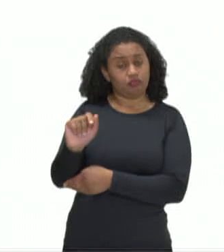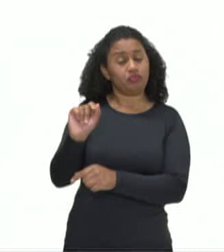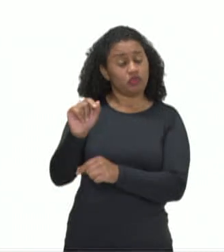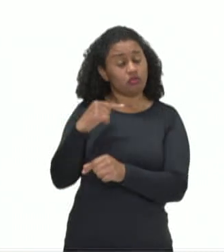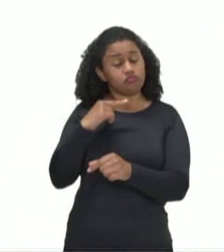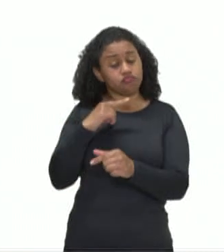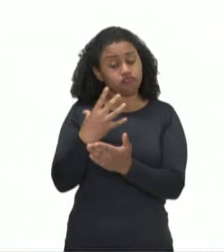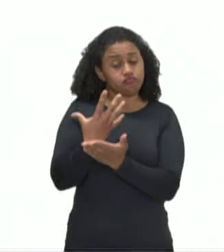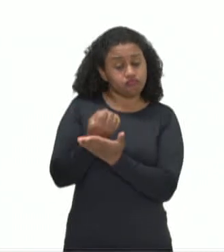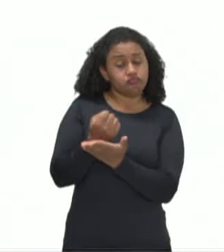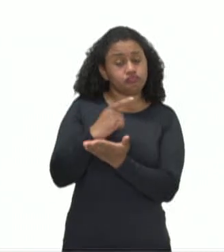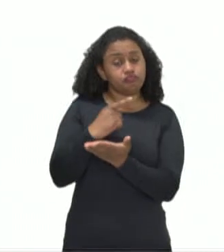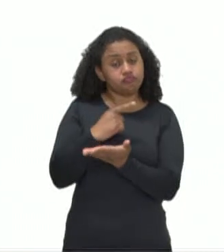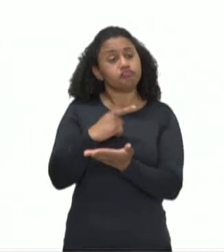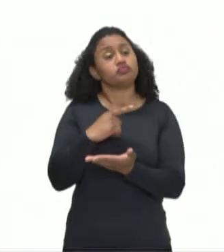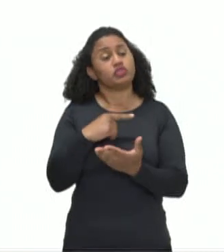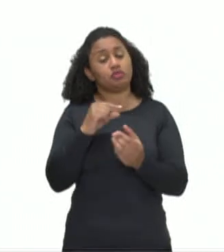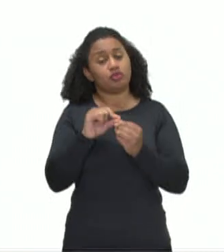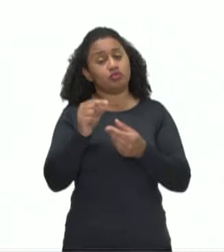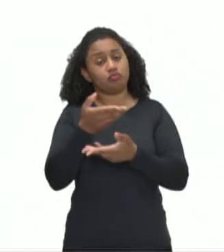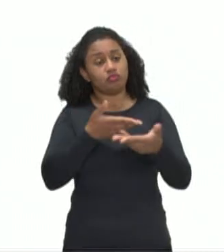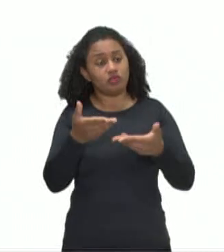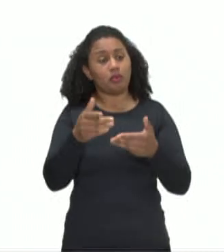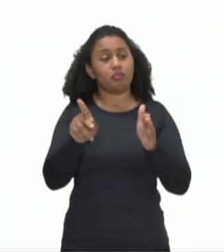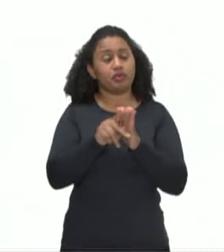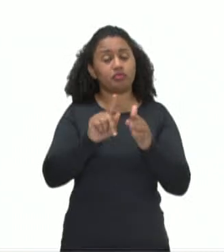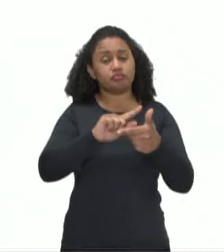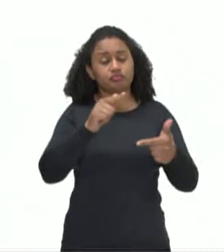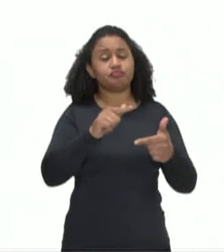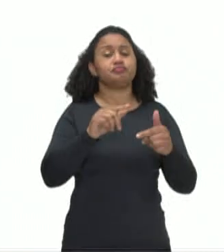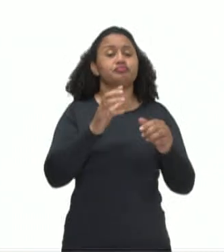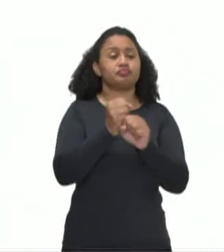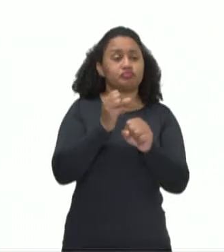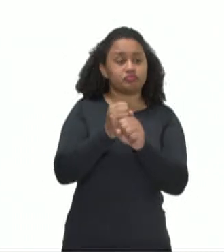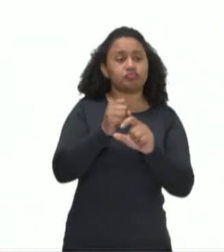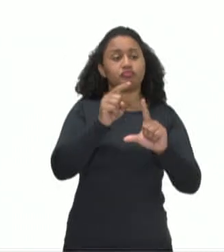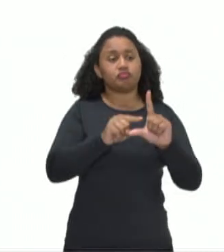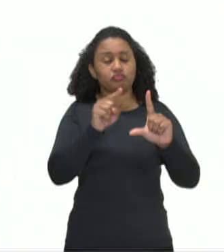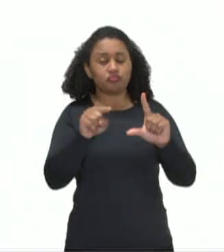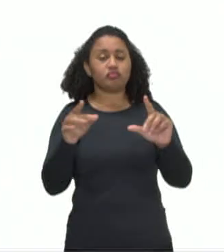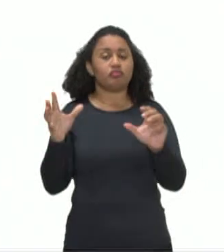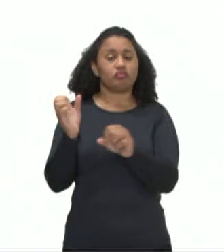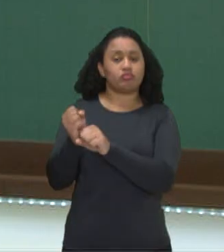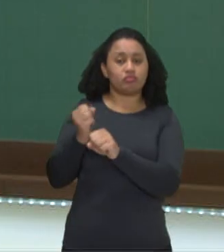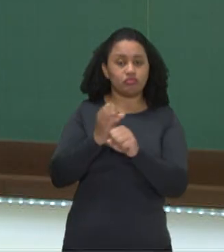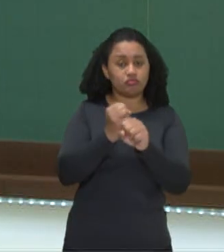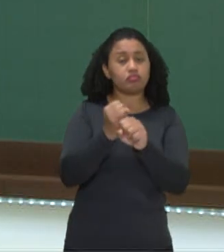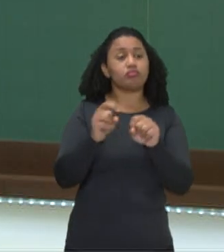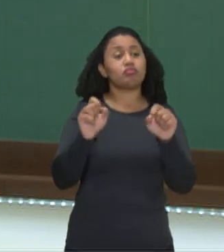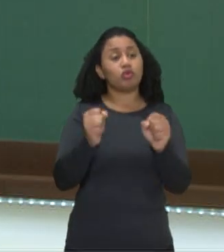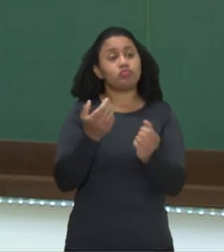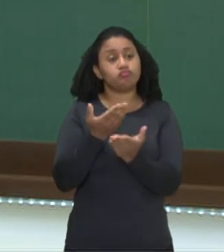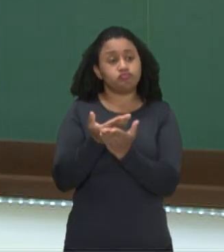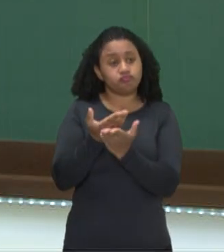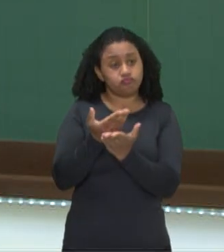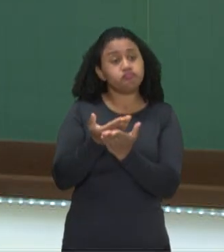um aplicativo interativo sobre geometria e álgebra, estatística, cálculo e pode ser